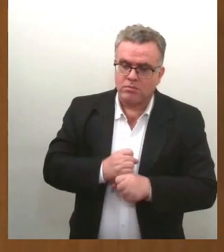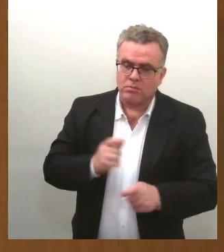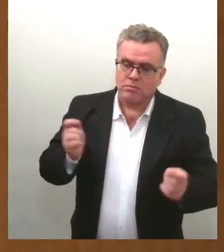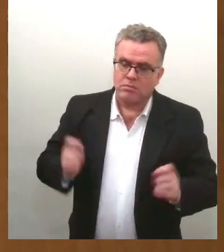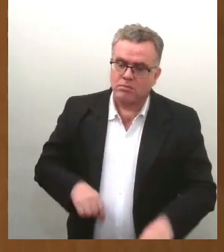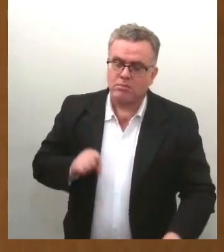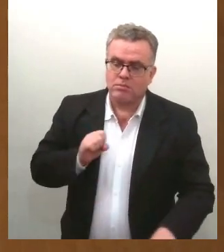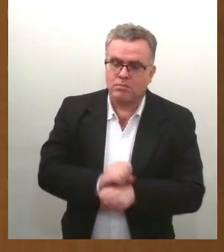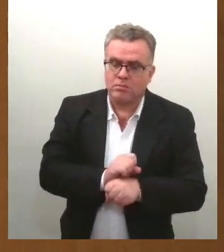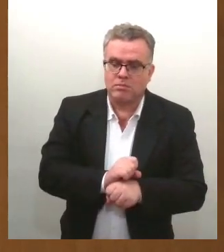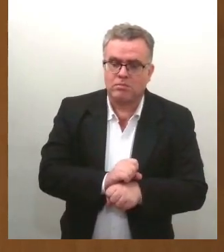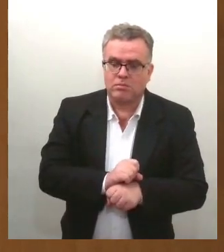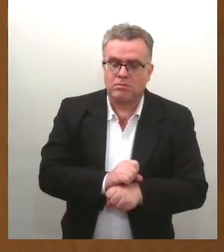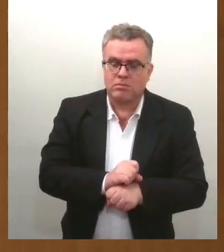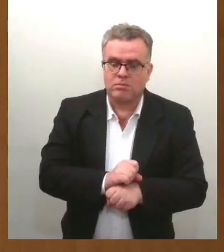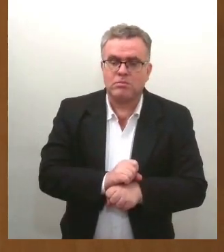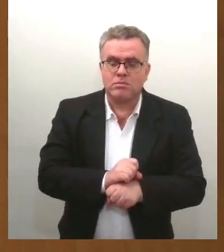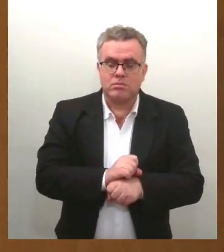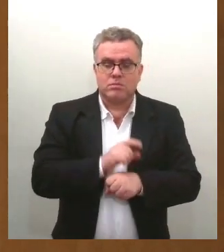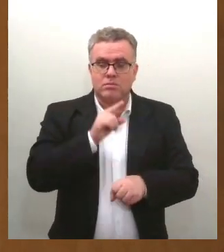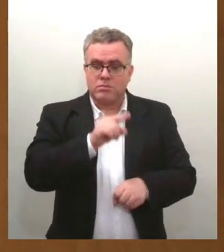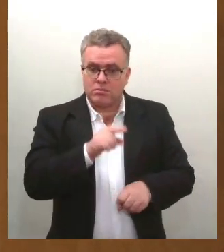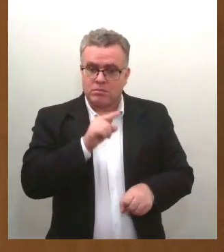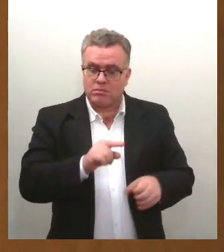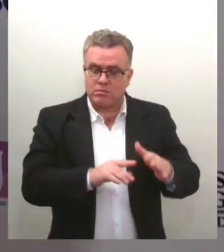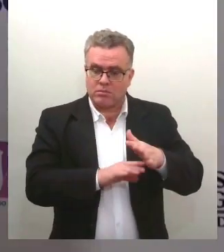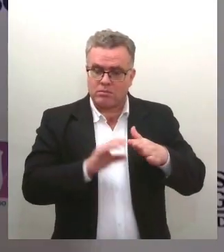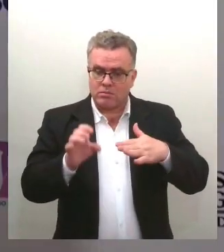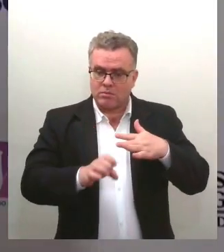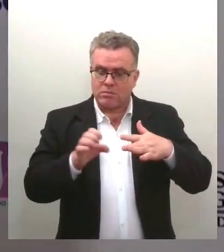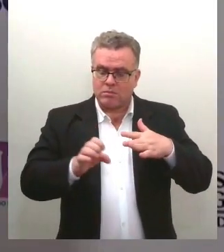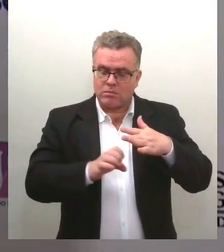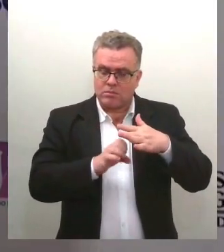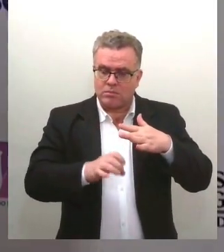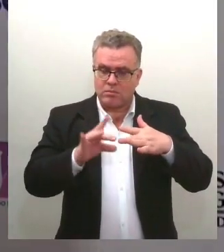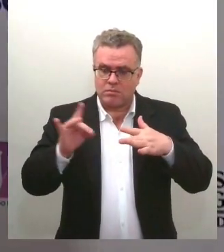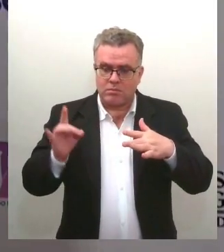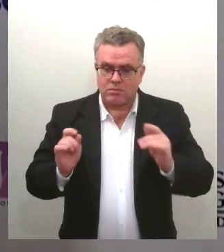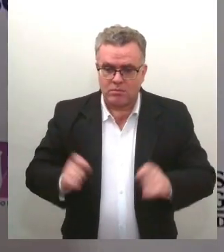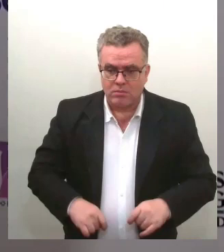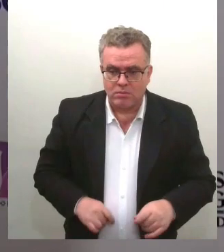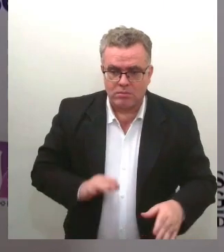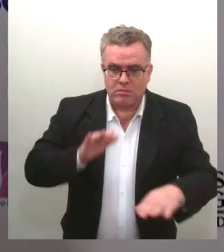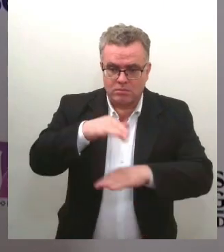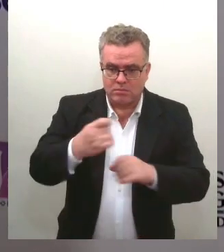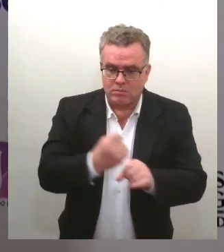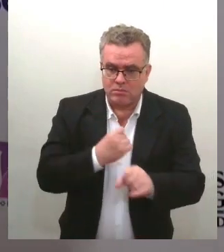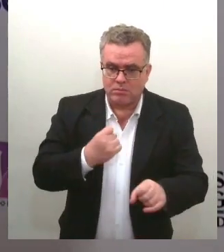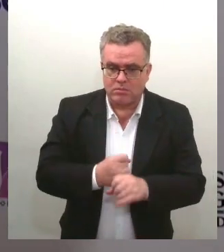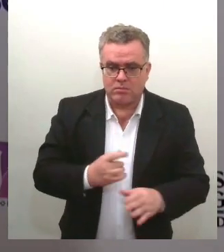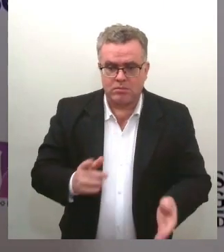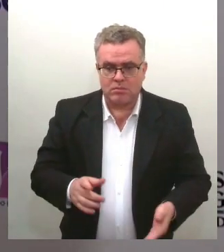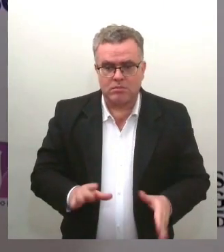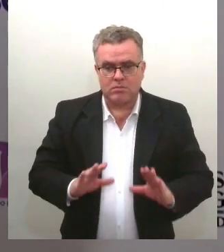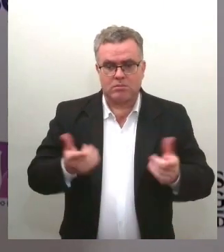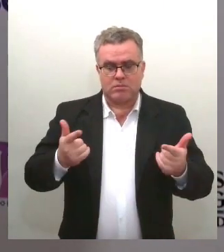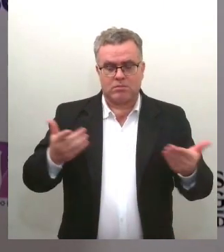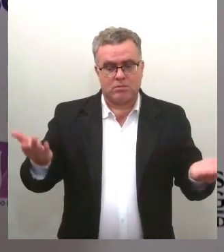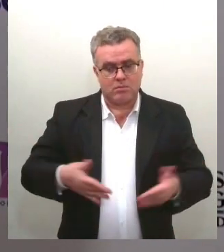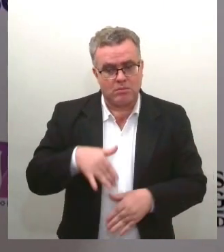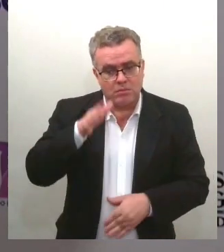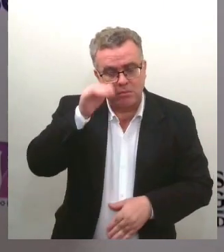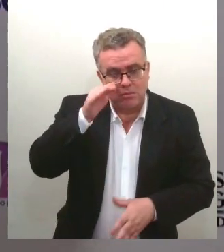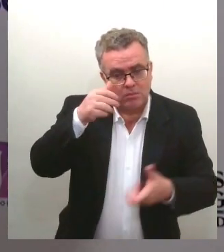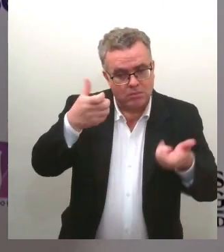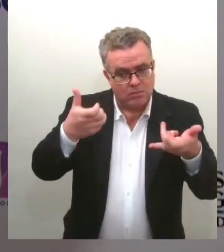ligando os bairros Inácio Barbosa e Coroa do Meio. Lógico que a gente quer agora explicações, o que é que está por trás,